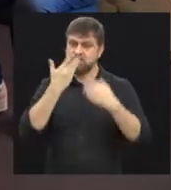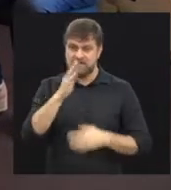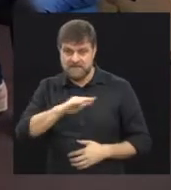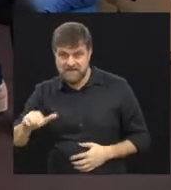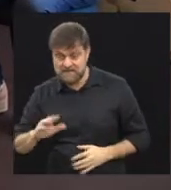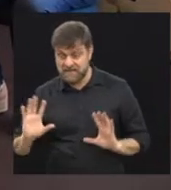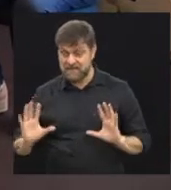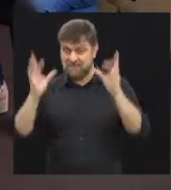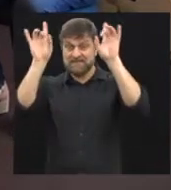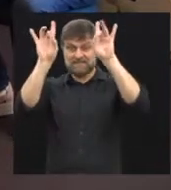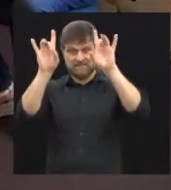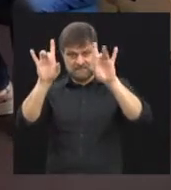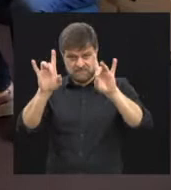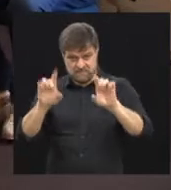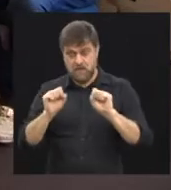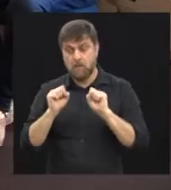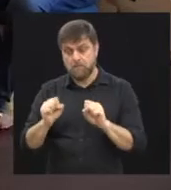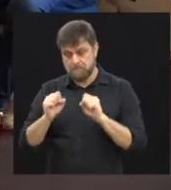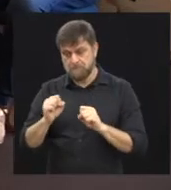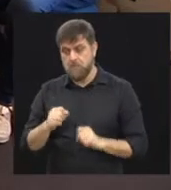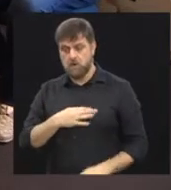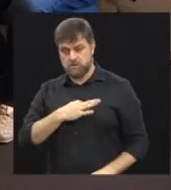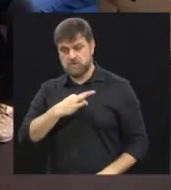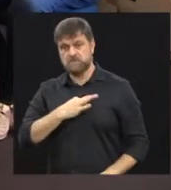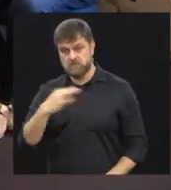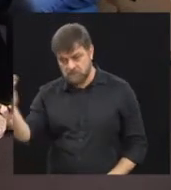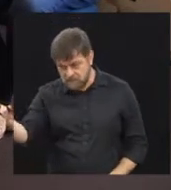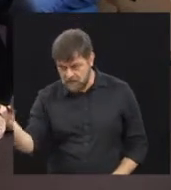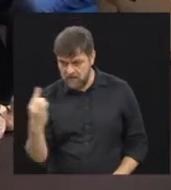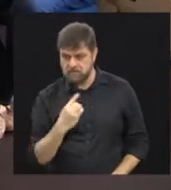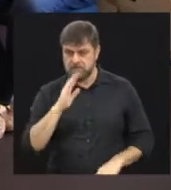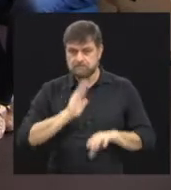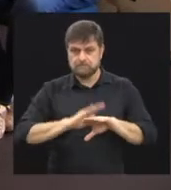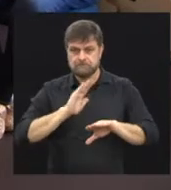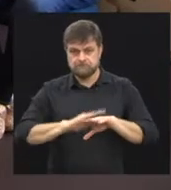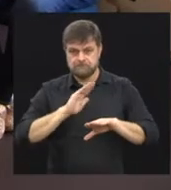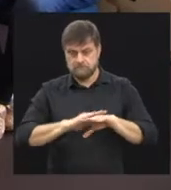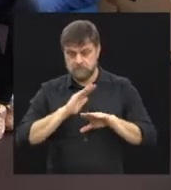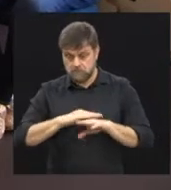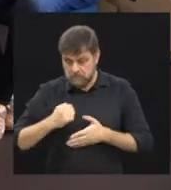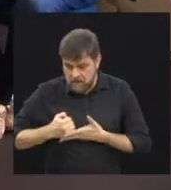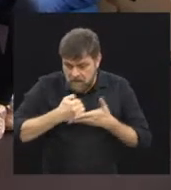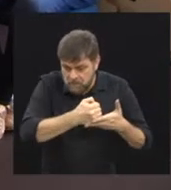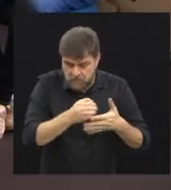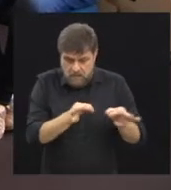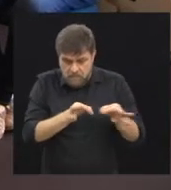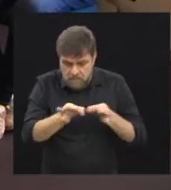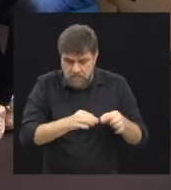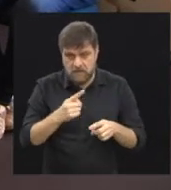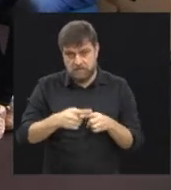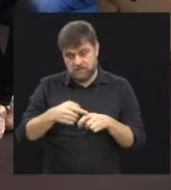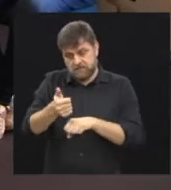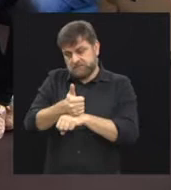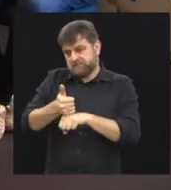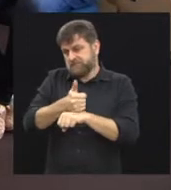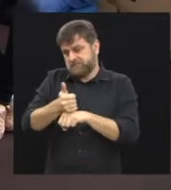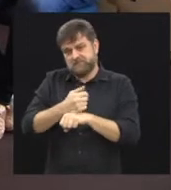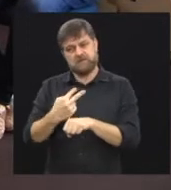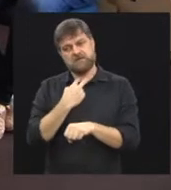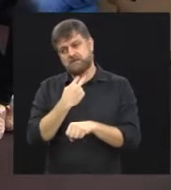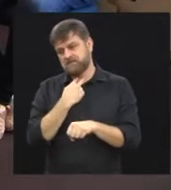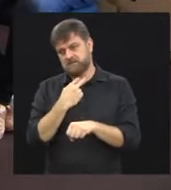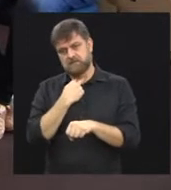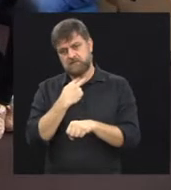nas datas comemorativas. Que precisa de uma mão de obra. Que precisa de um apoio maior, até porque as nossas técnicas